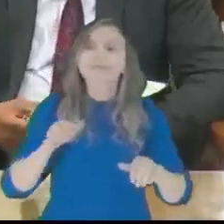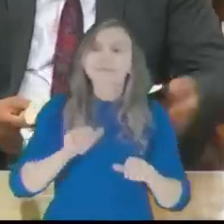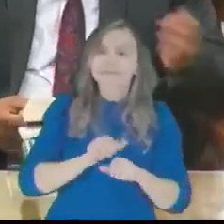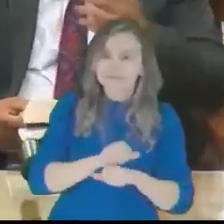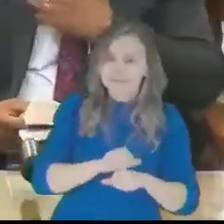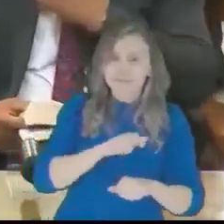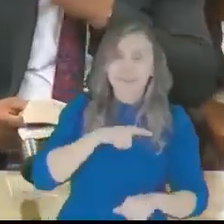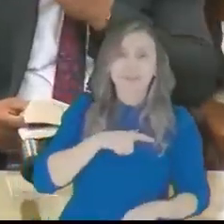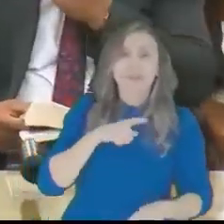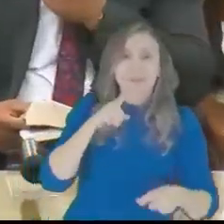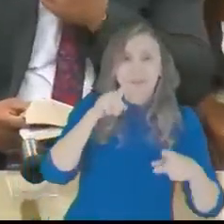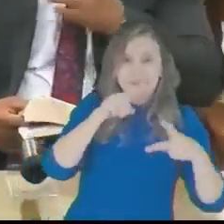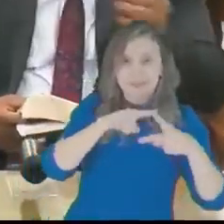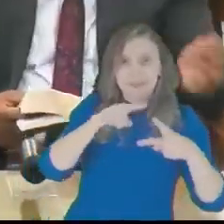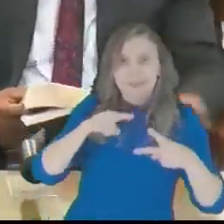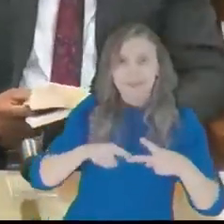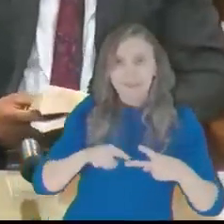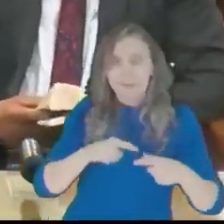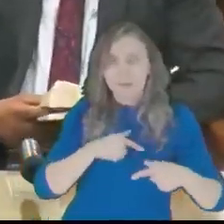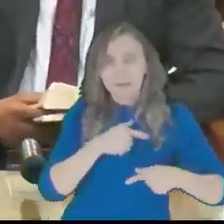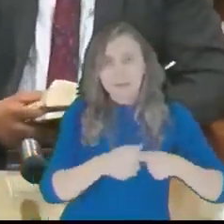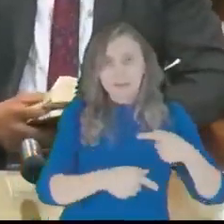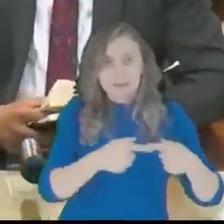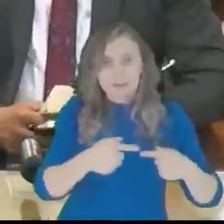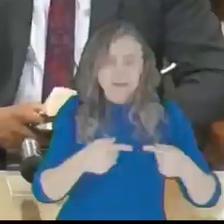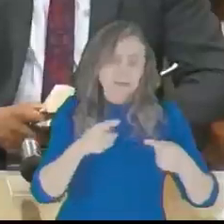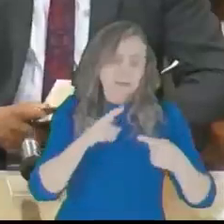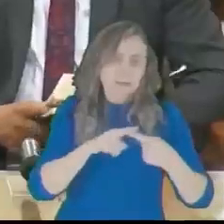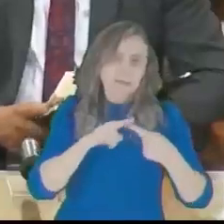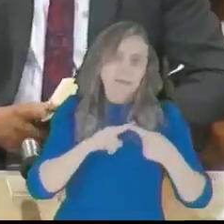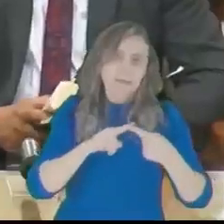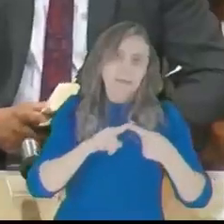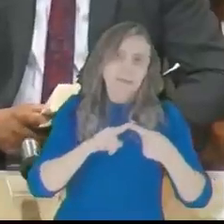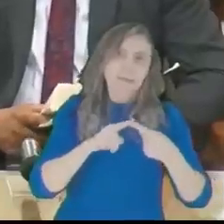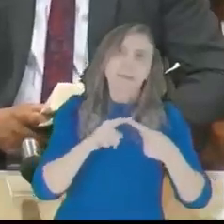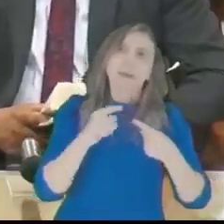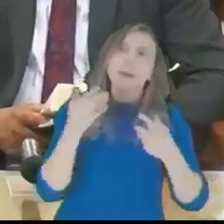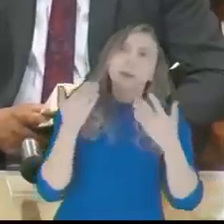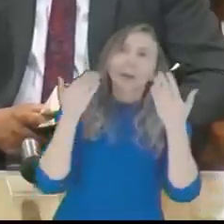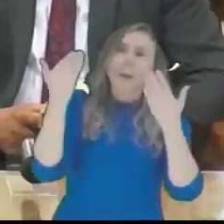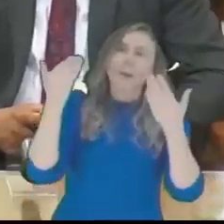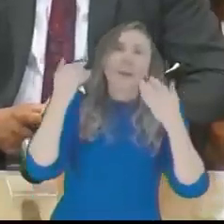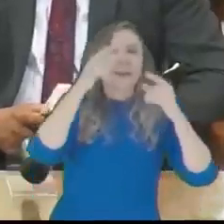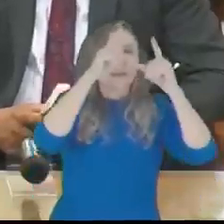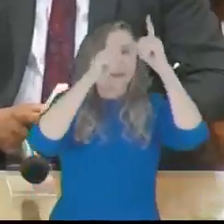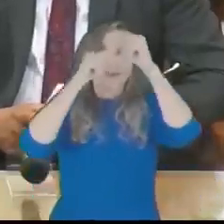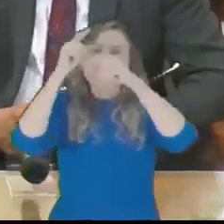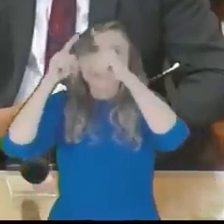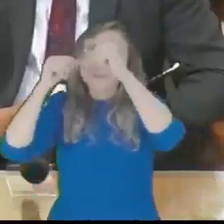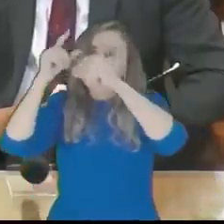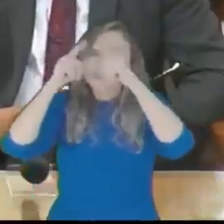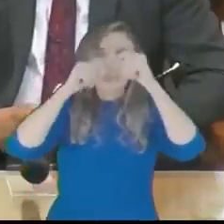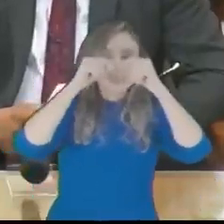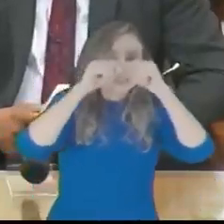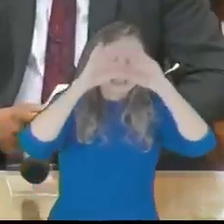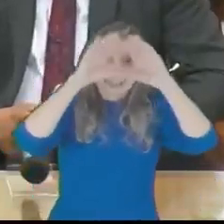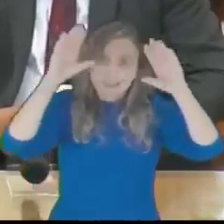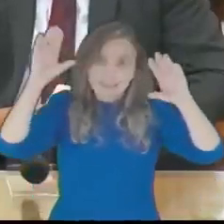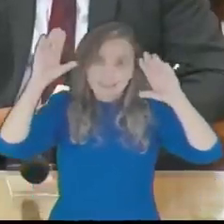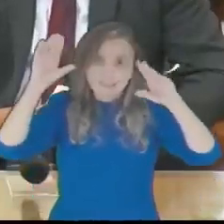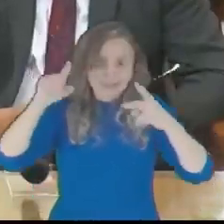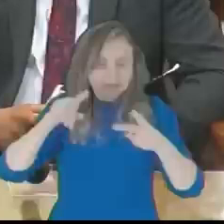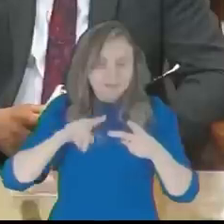duas descendências. Uma descendência que é comparada às estrelas, e uma outra descendência que é